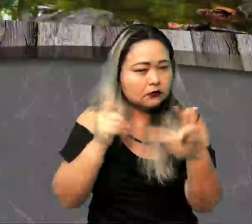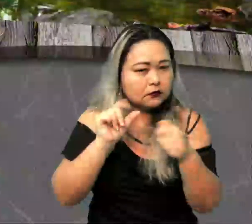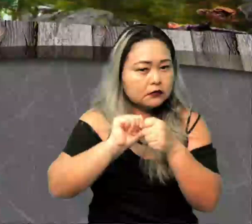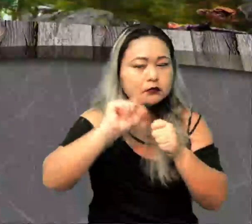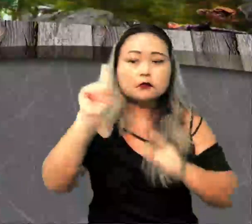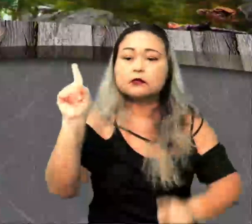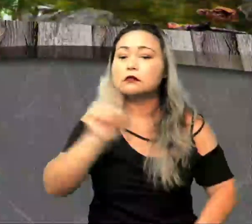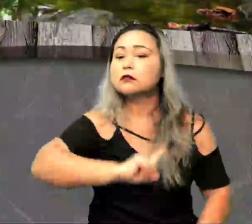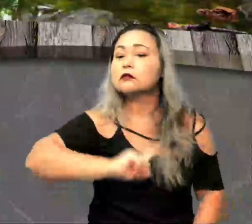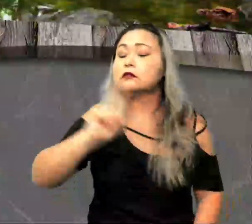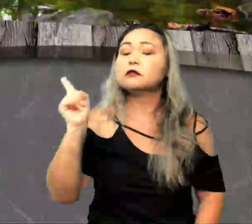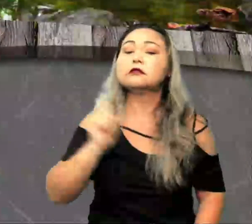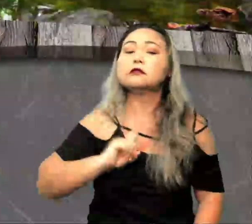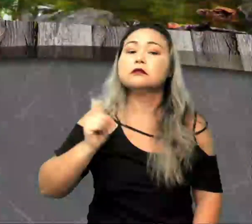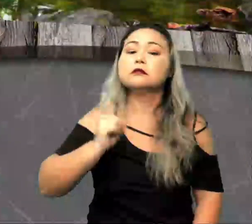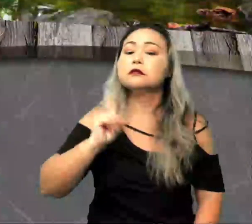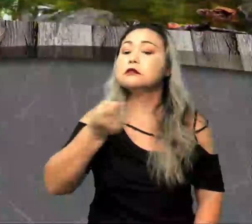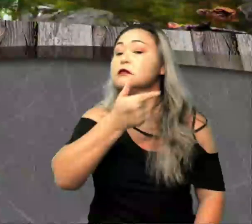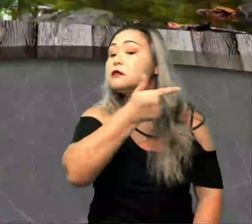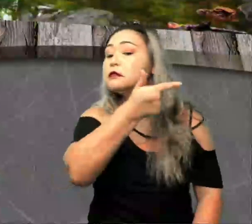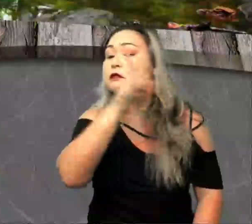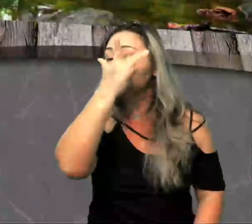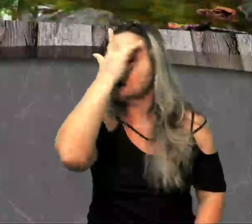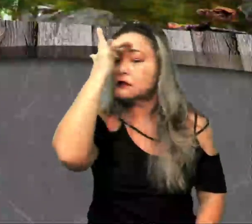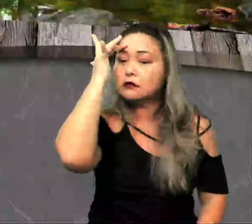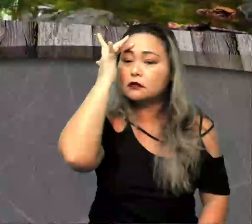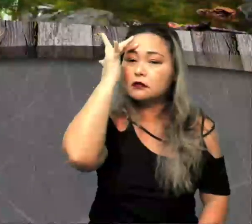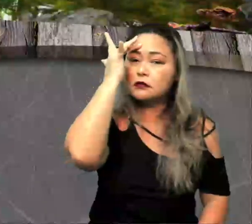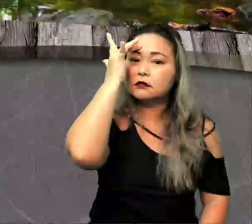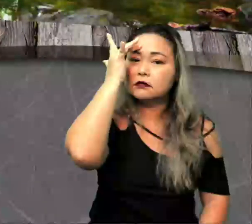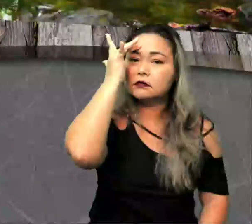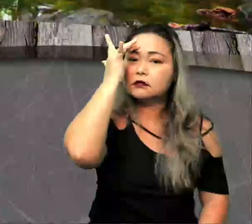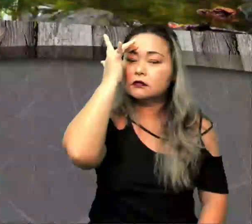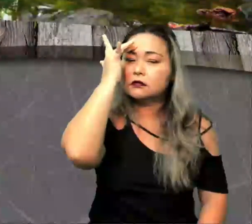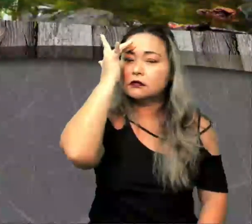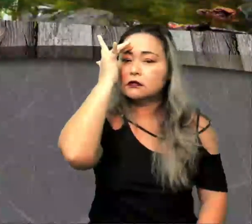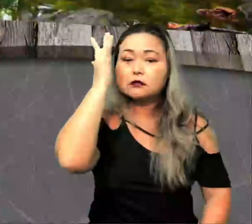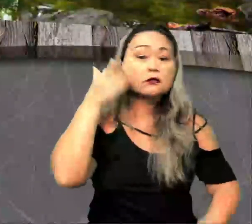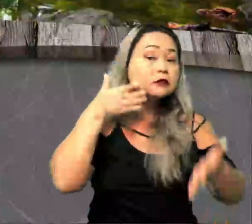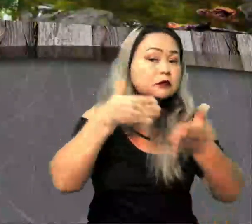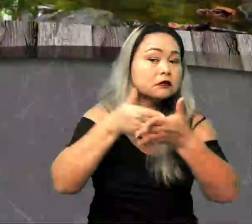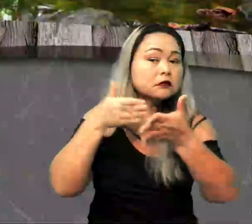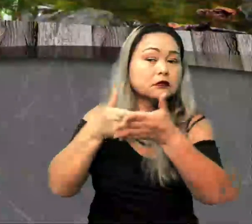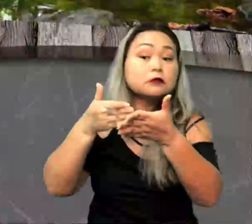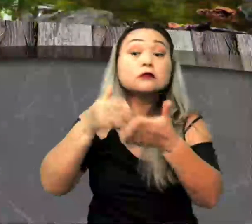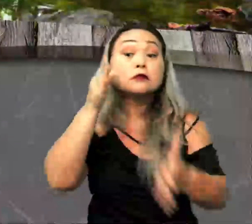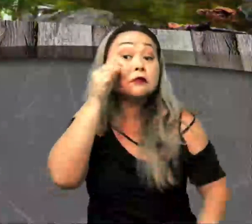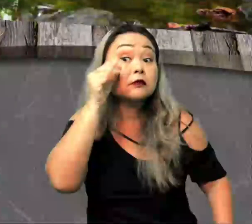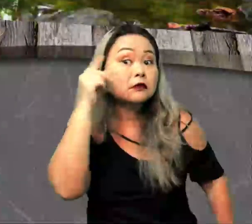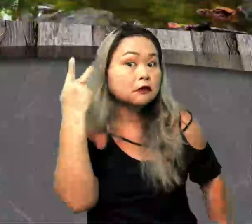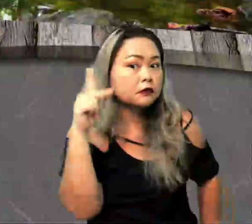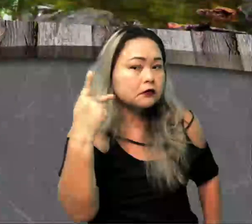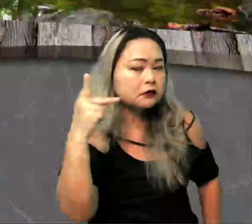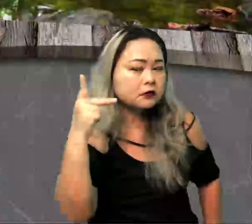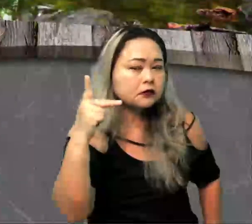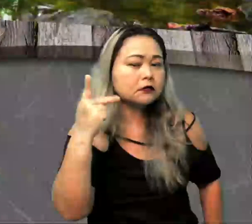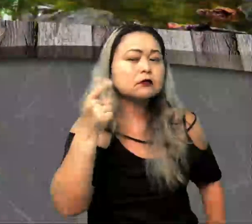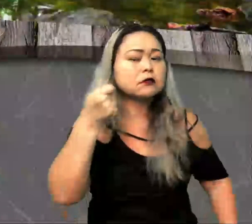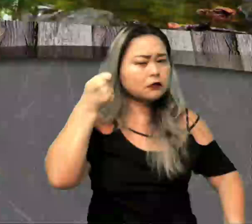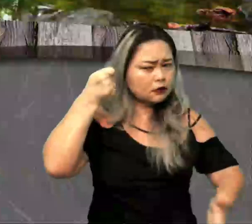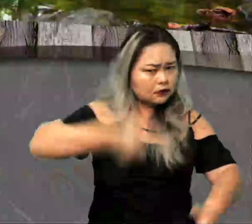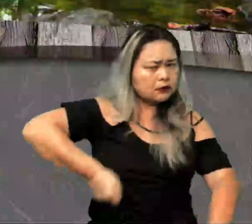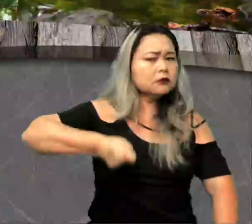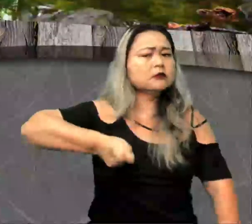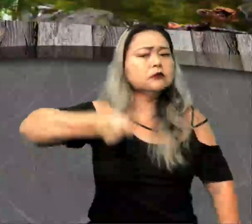Não deixe nada nem ninguém camuflar, nem limitar a sua curiosidade.